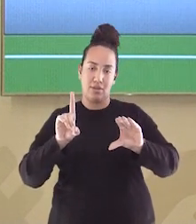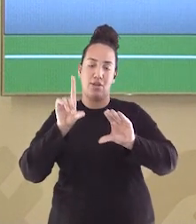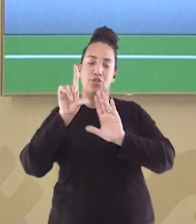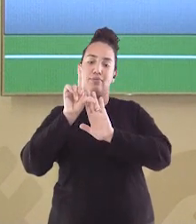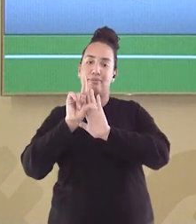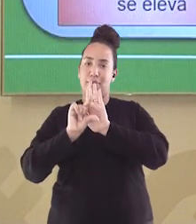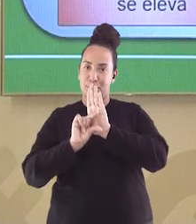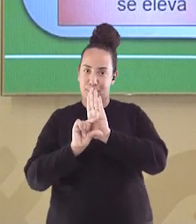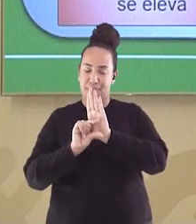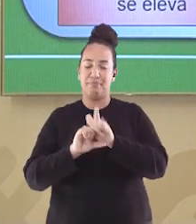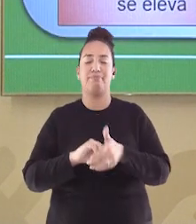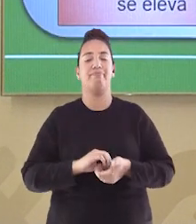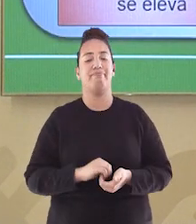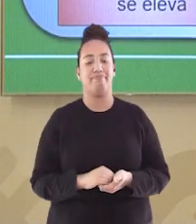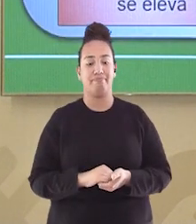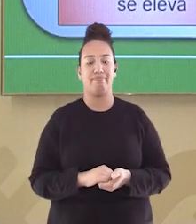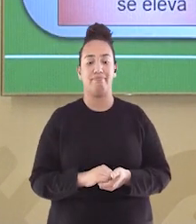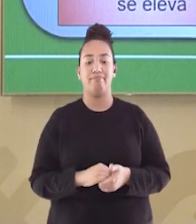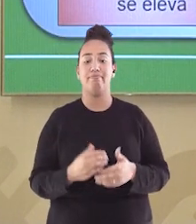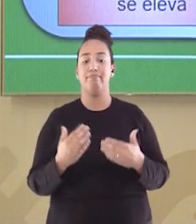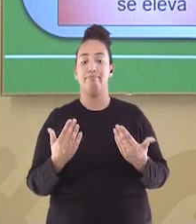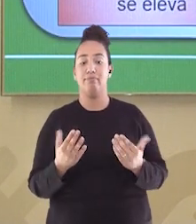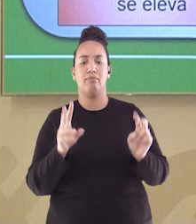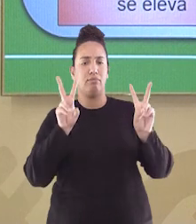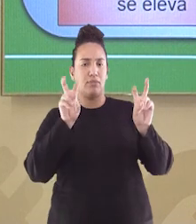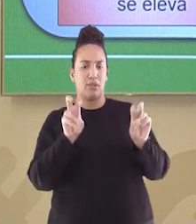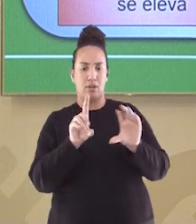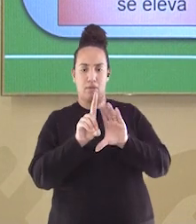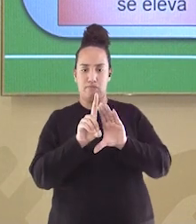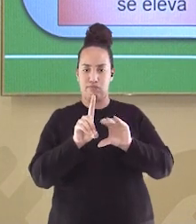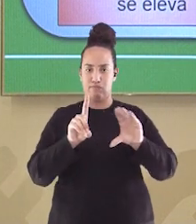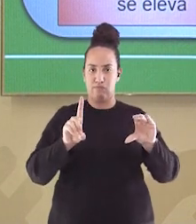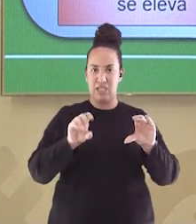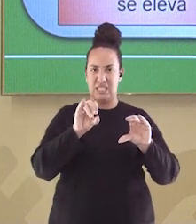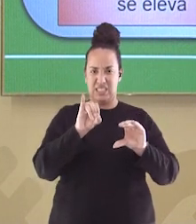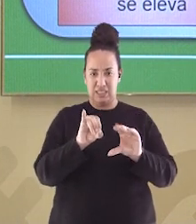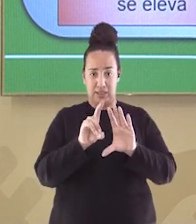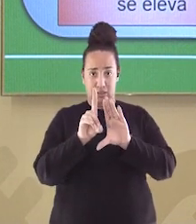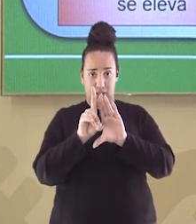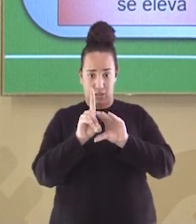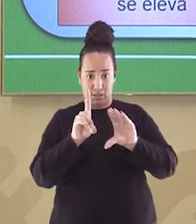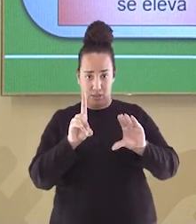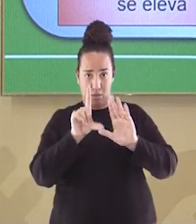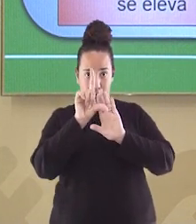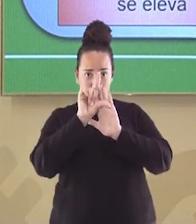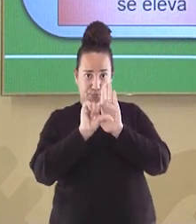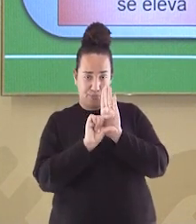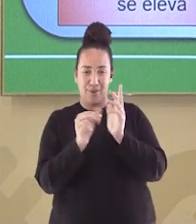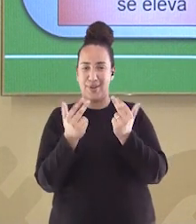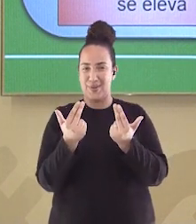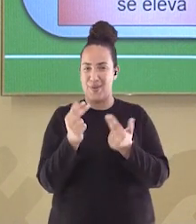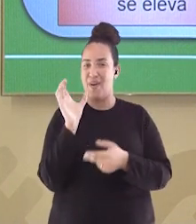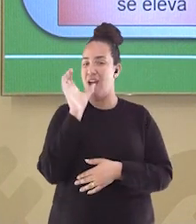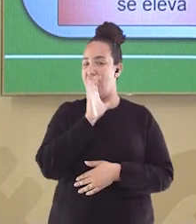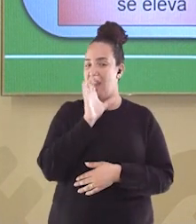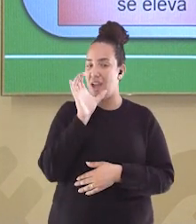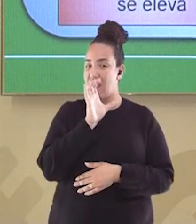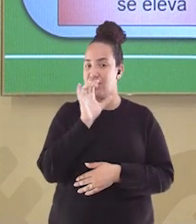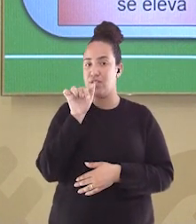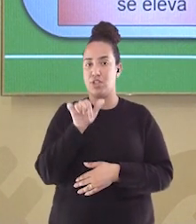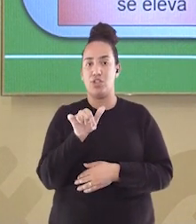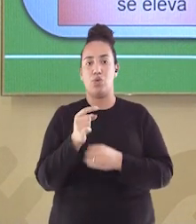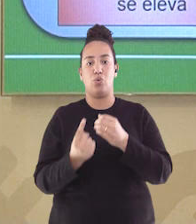menor. E quando a gente fala de densidade, quem é menos denso, o ar quente, no caso, se